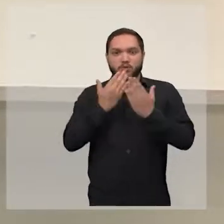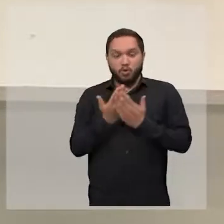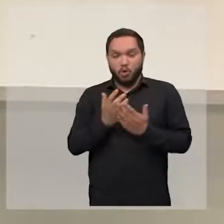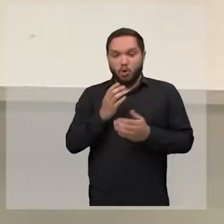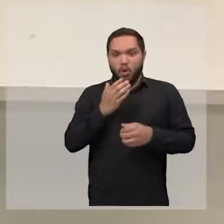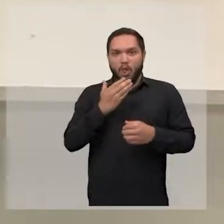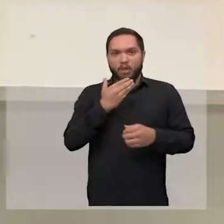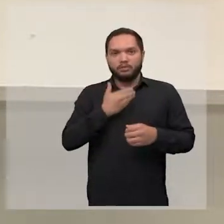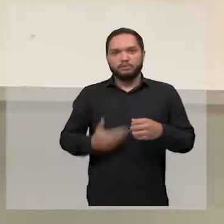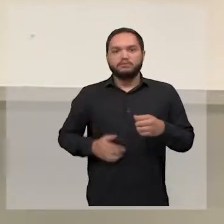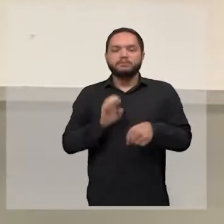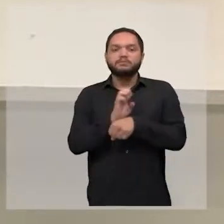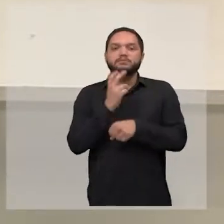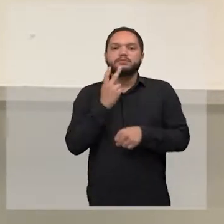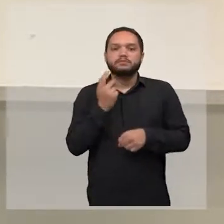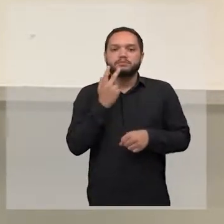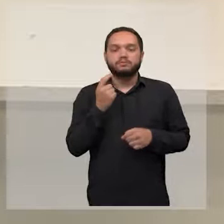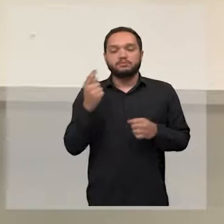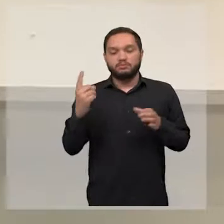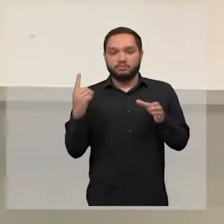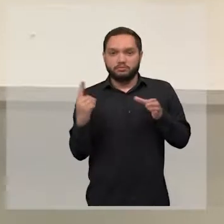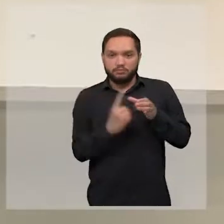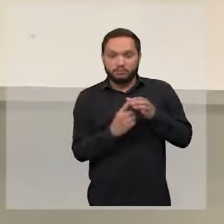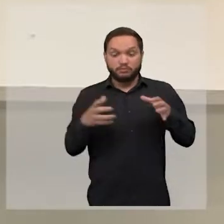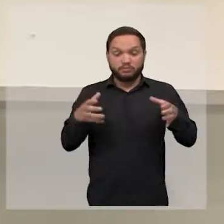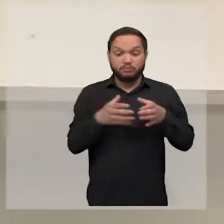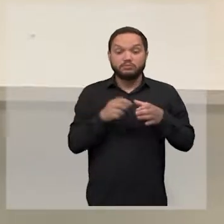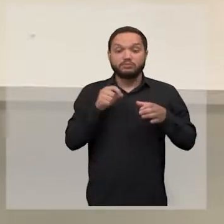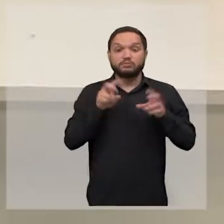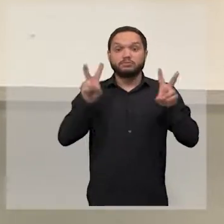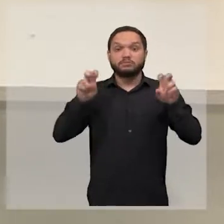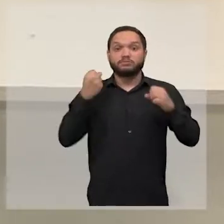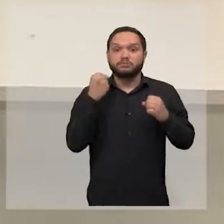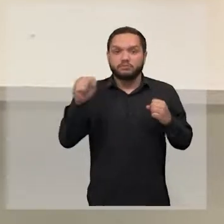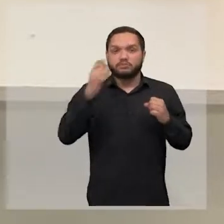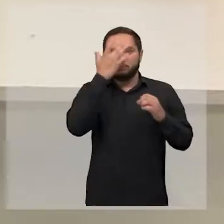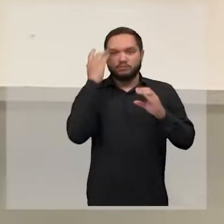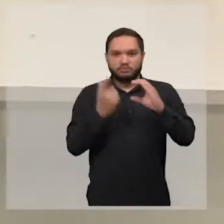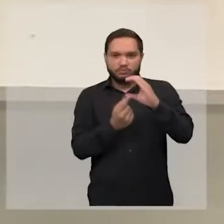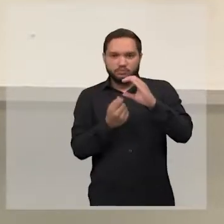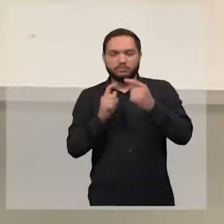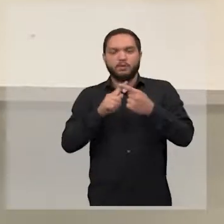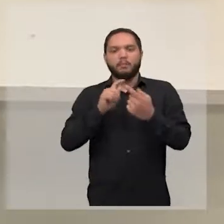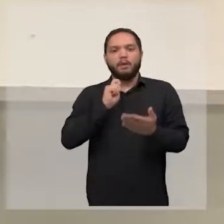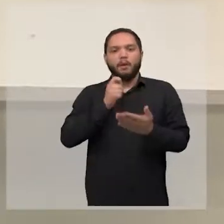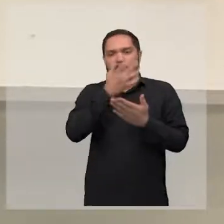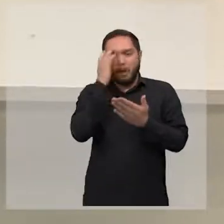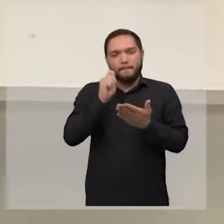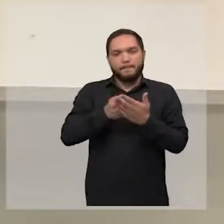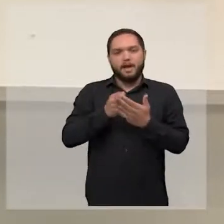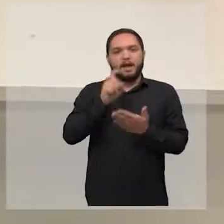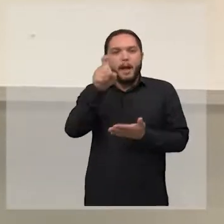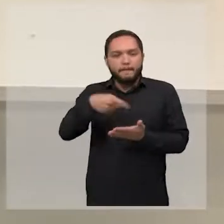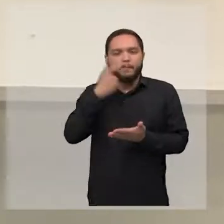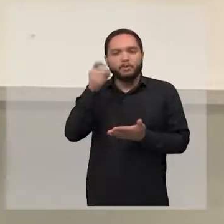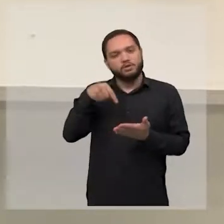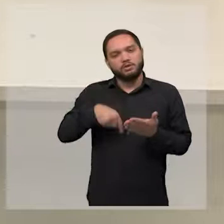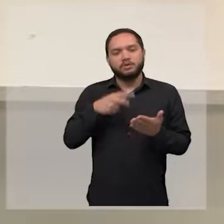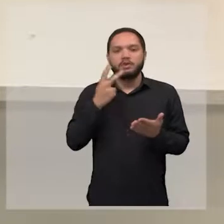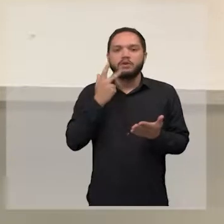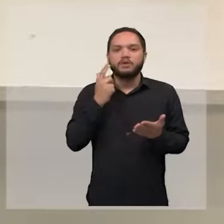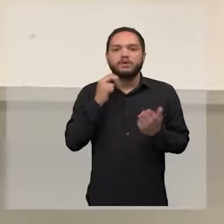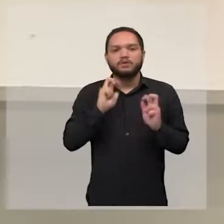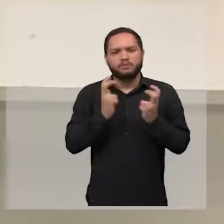Ronivaldo, o senhor é membro da Comissão de Defesa do Consumidor e do Contribuinte aqui da Câmara Municipal de Fortaleza. E o senhor tem observado